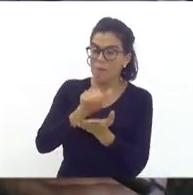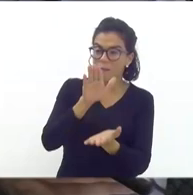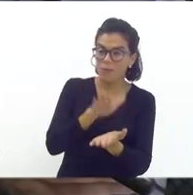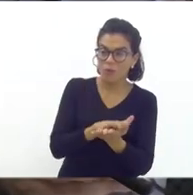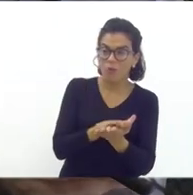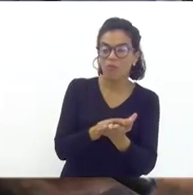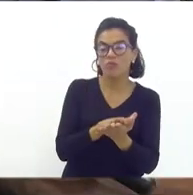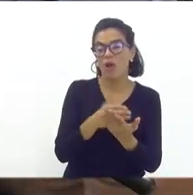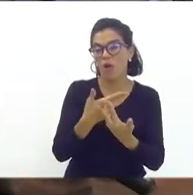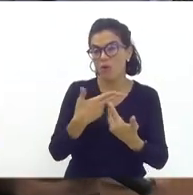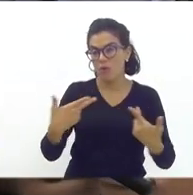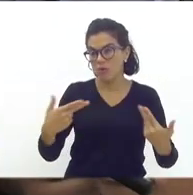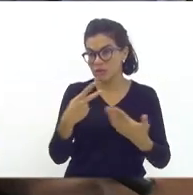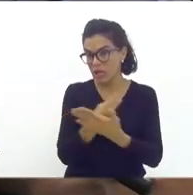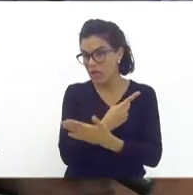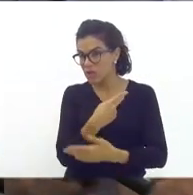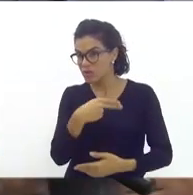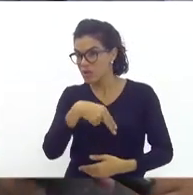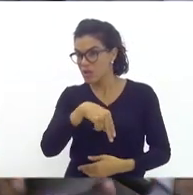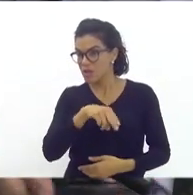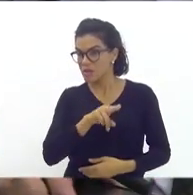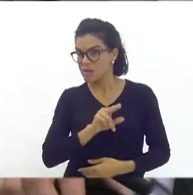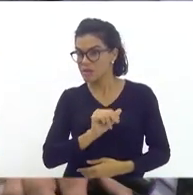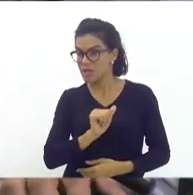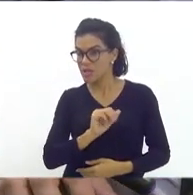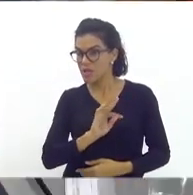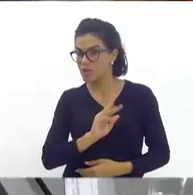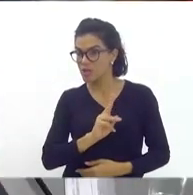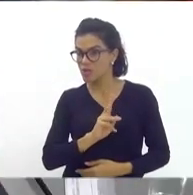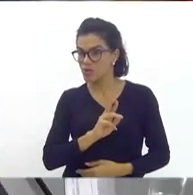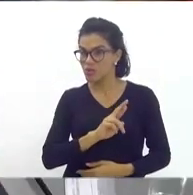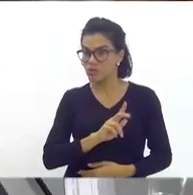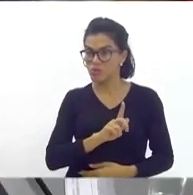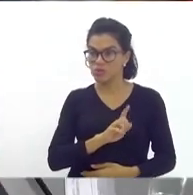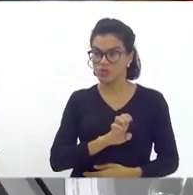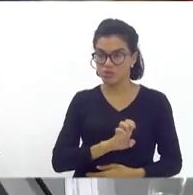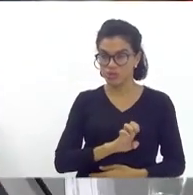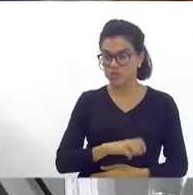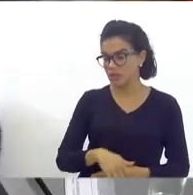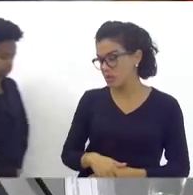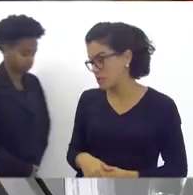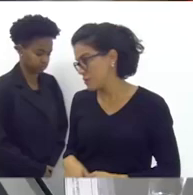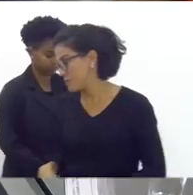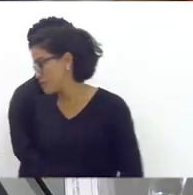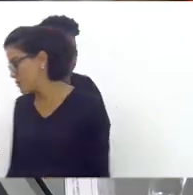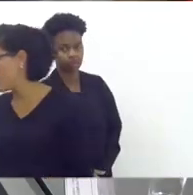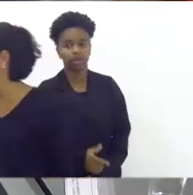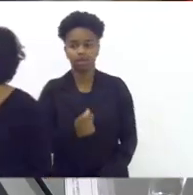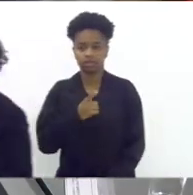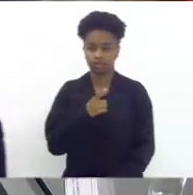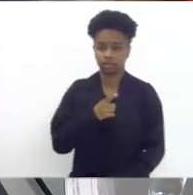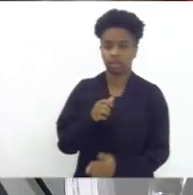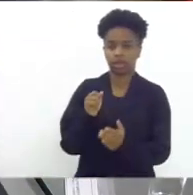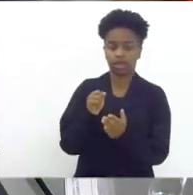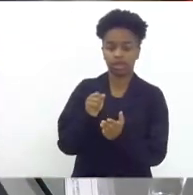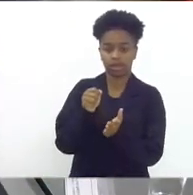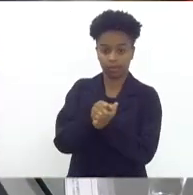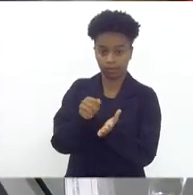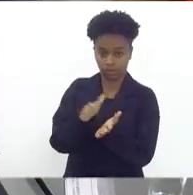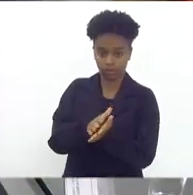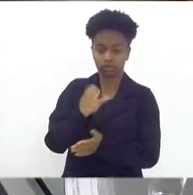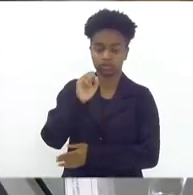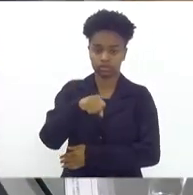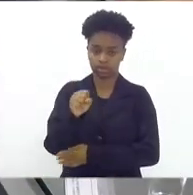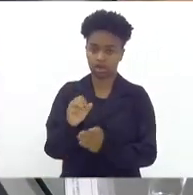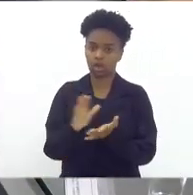regularidade da natureza excelência Tem sim aplicação de multas como eu disse eu